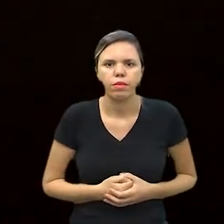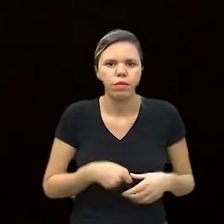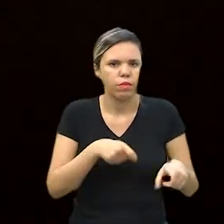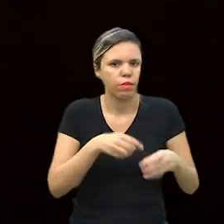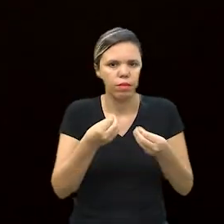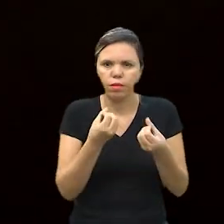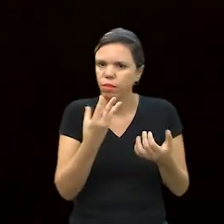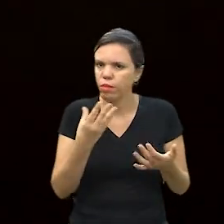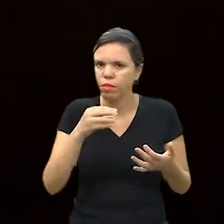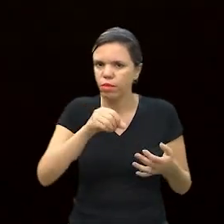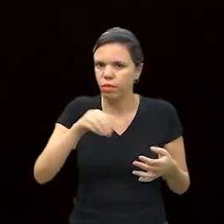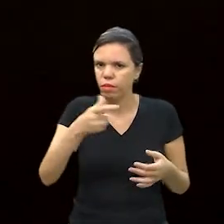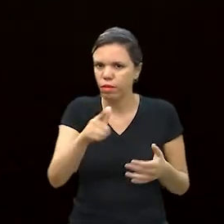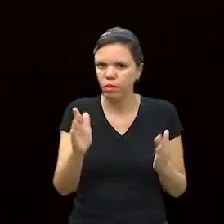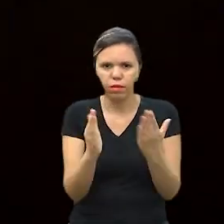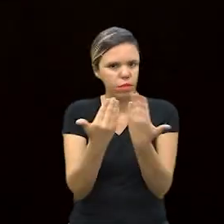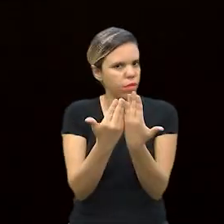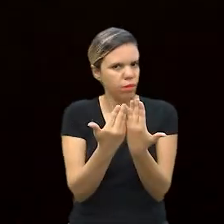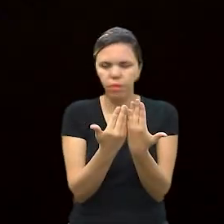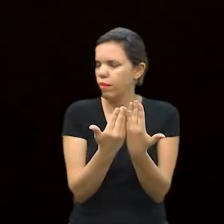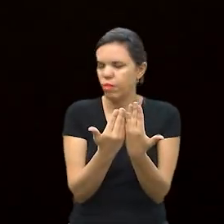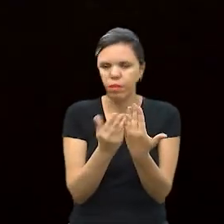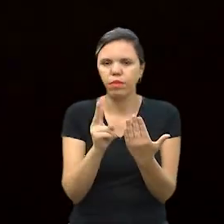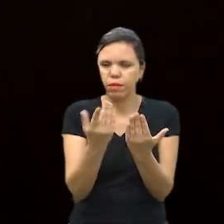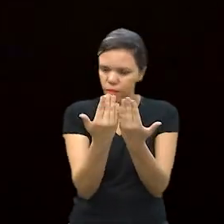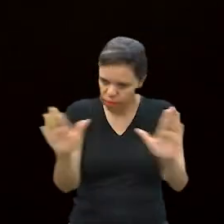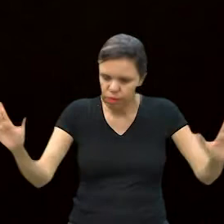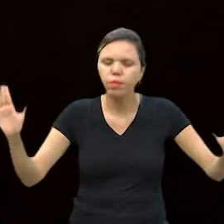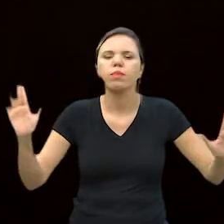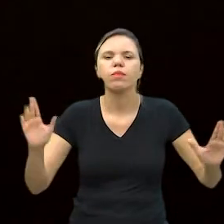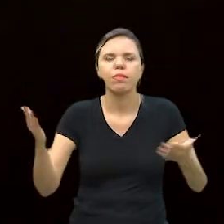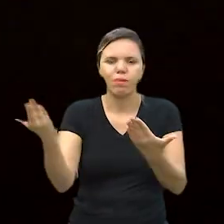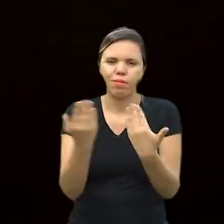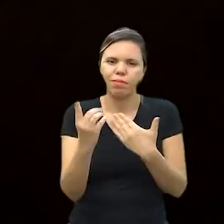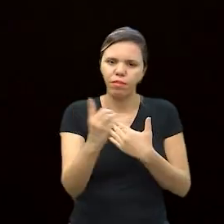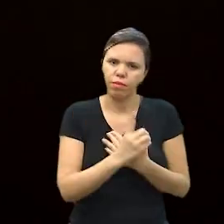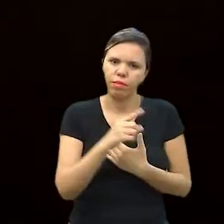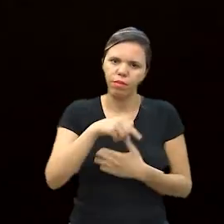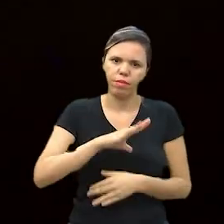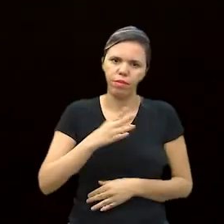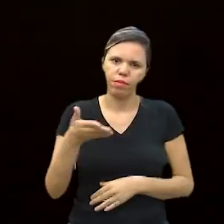tem porteiras, né? Então nós estamos sem porteiras e sempre de portas abertas para receber cada um que tenha